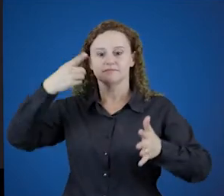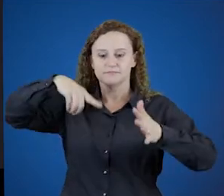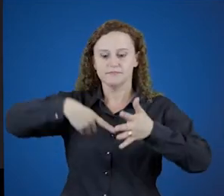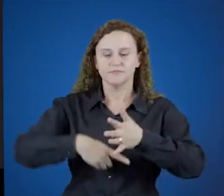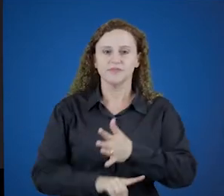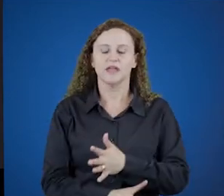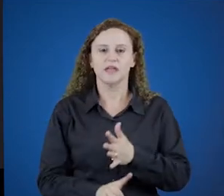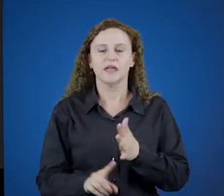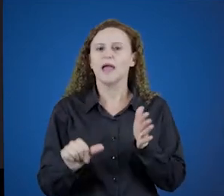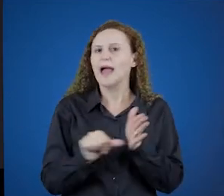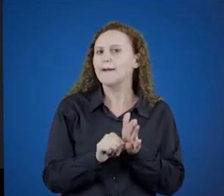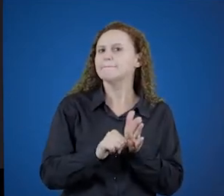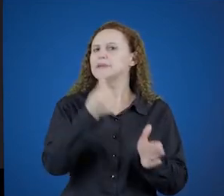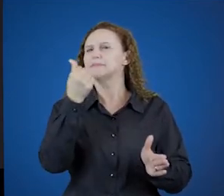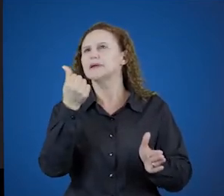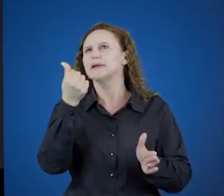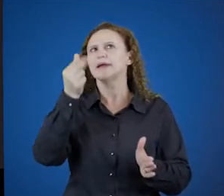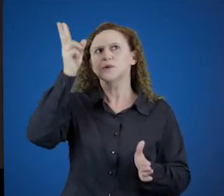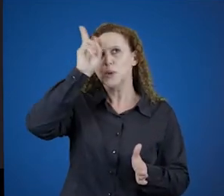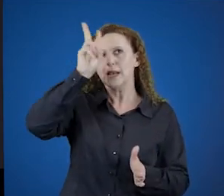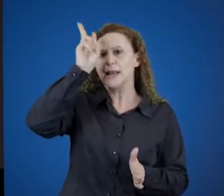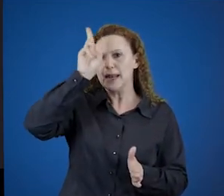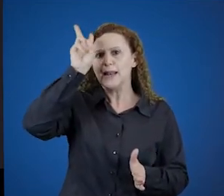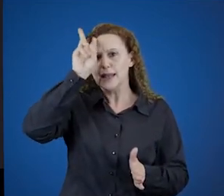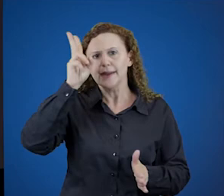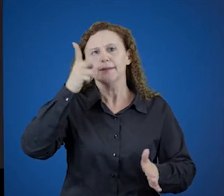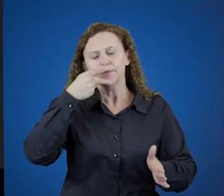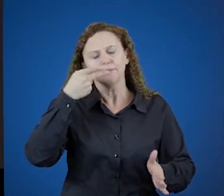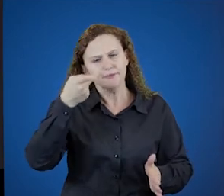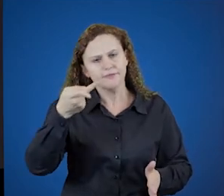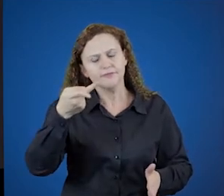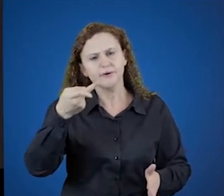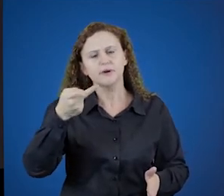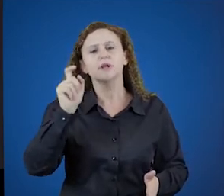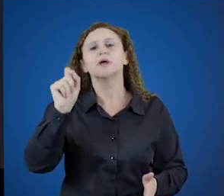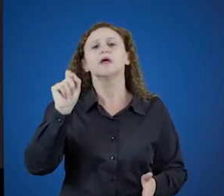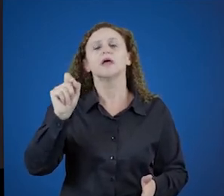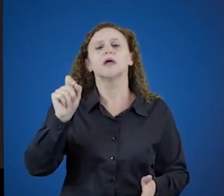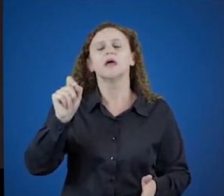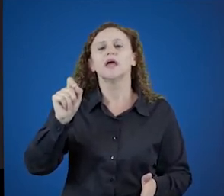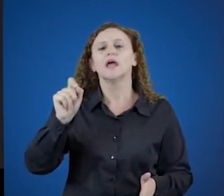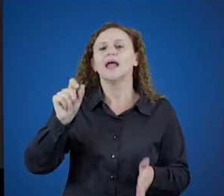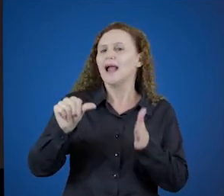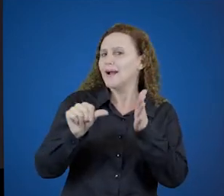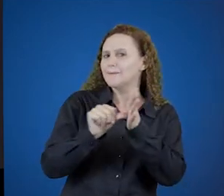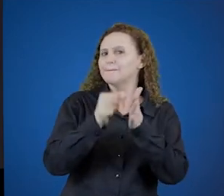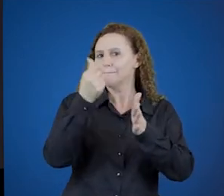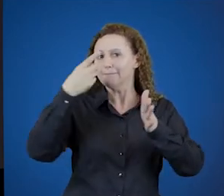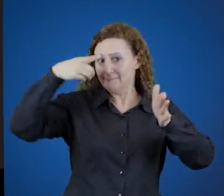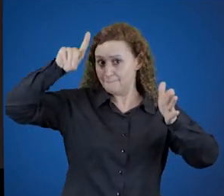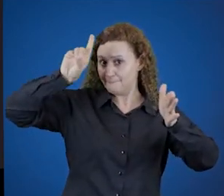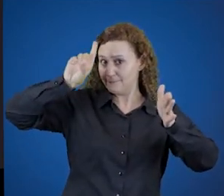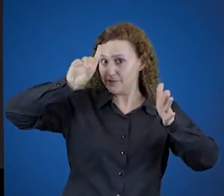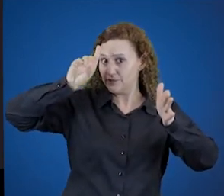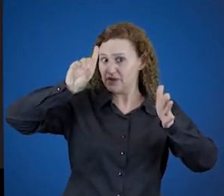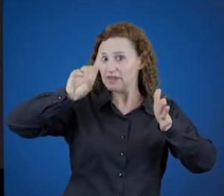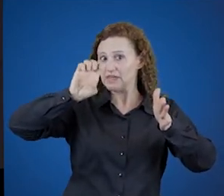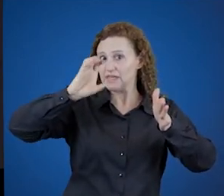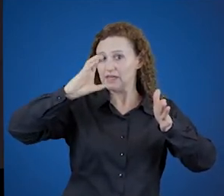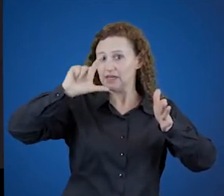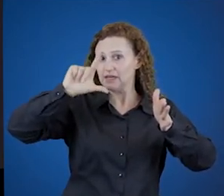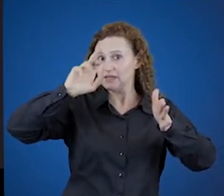na 1ª declinação me lembro de ter falado com vocês que na 1ª declinação